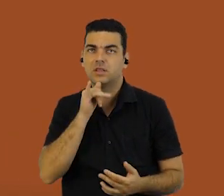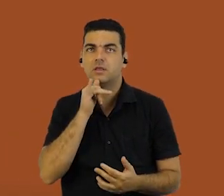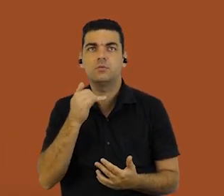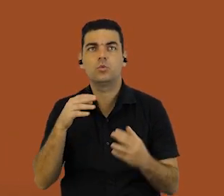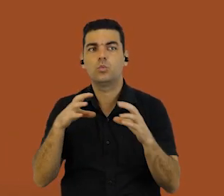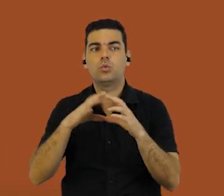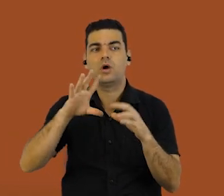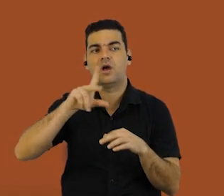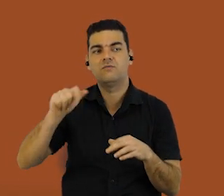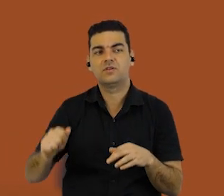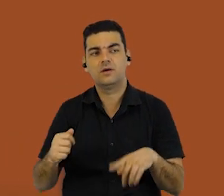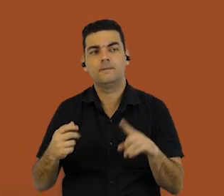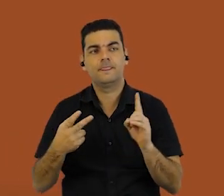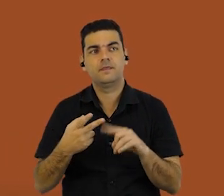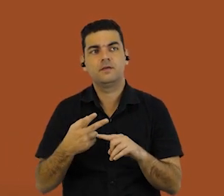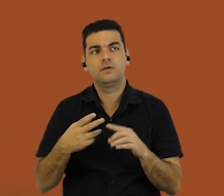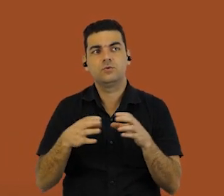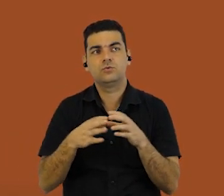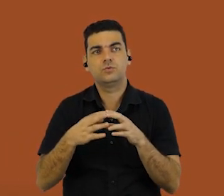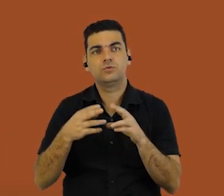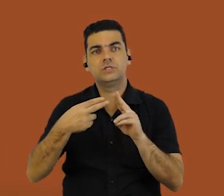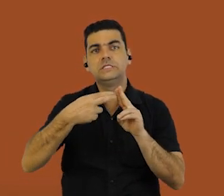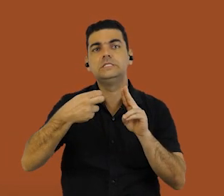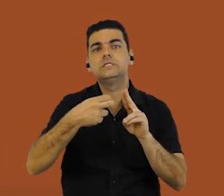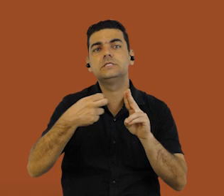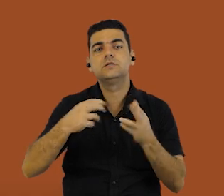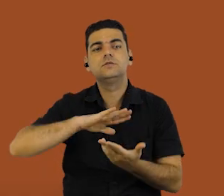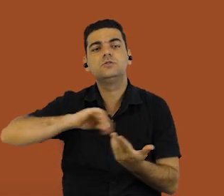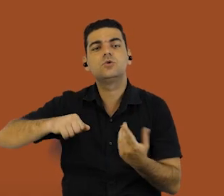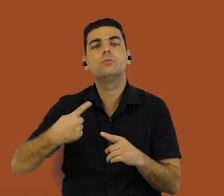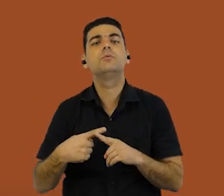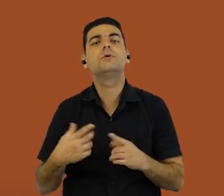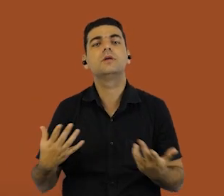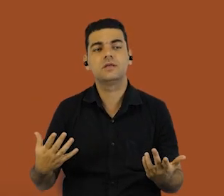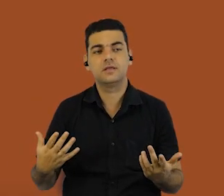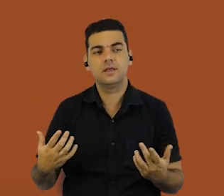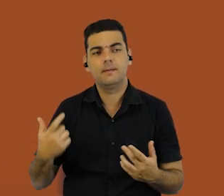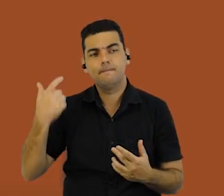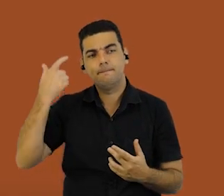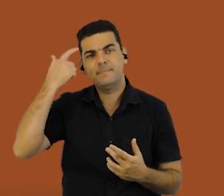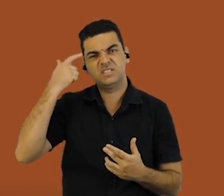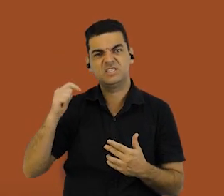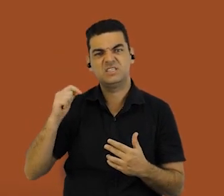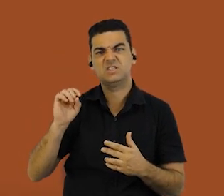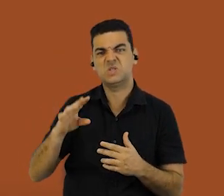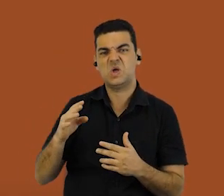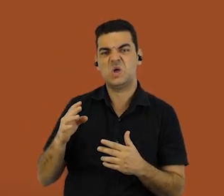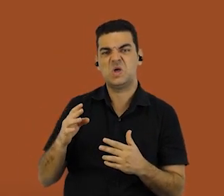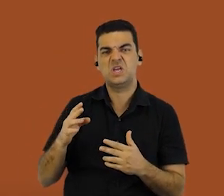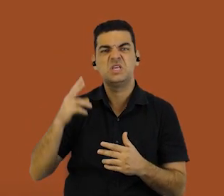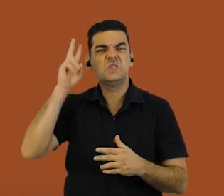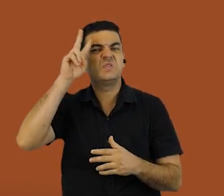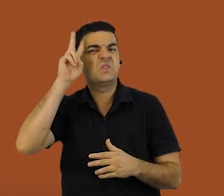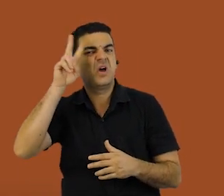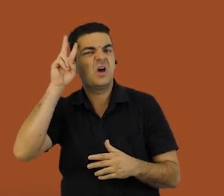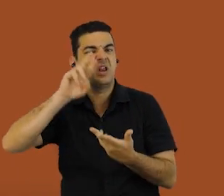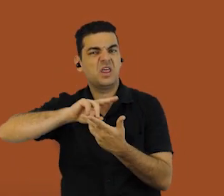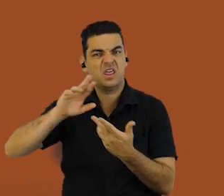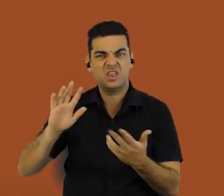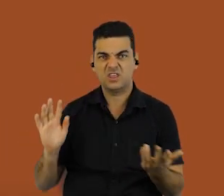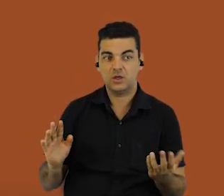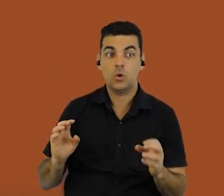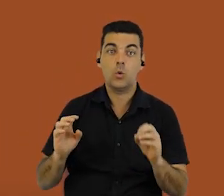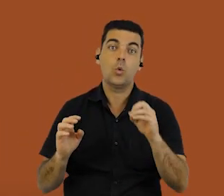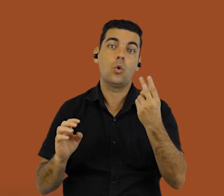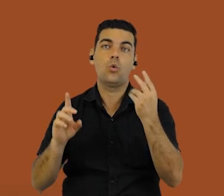saberes dos povos africanos e os saberes dos povos indígenas são considerados como folclore? Por que